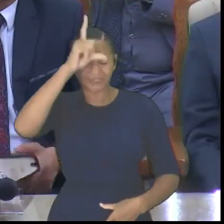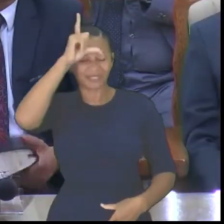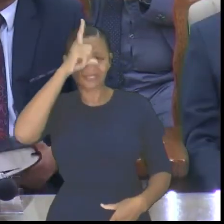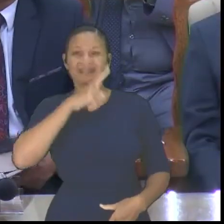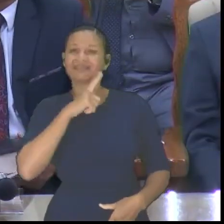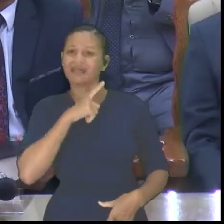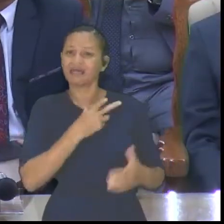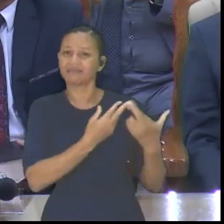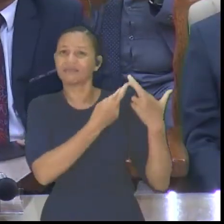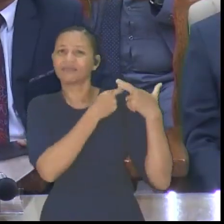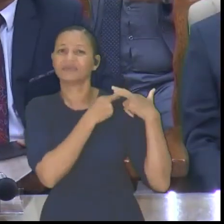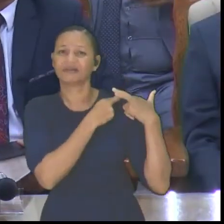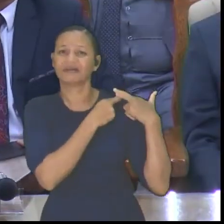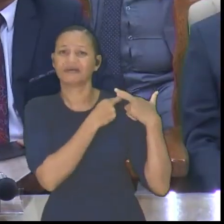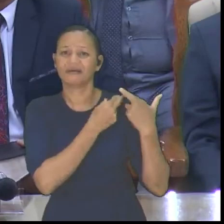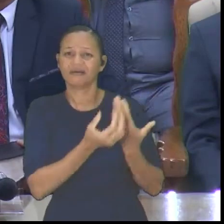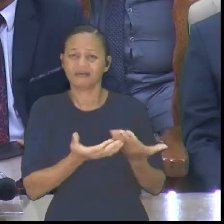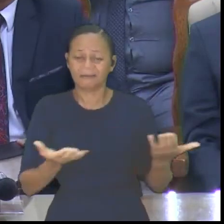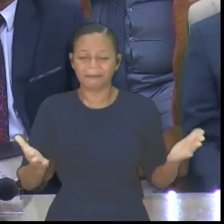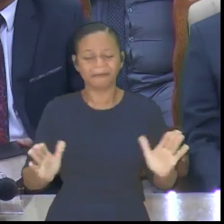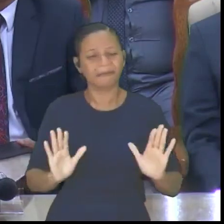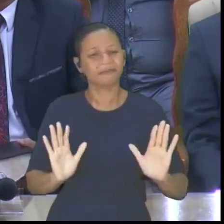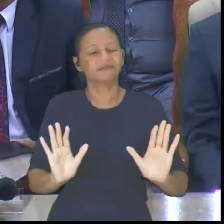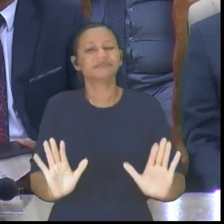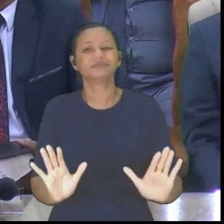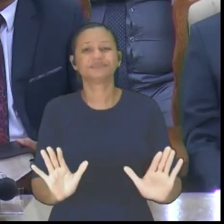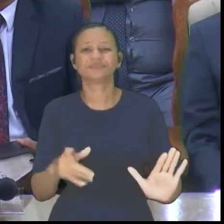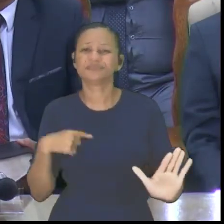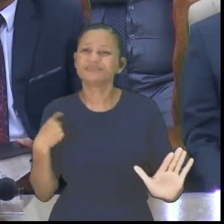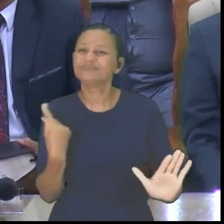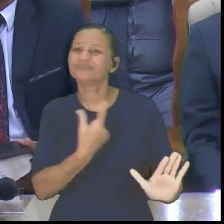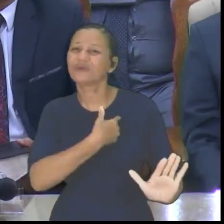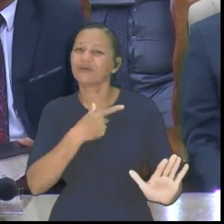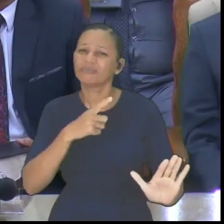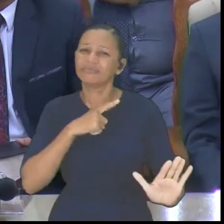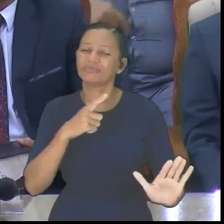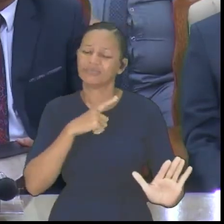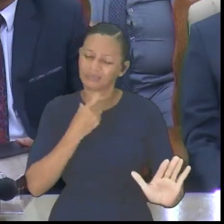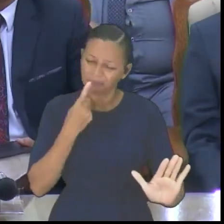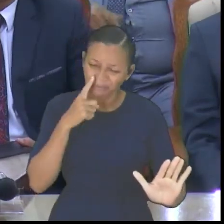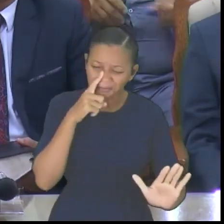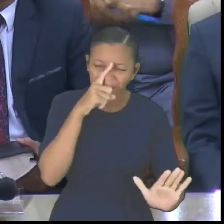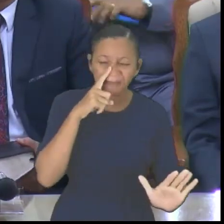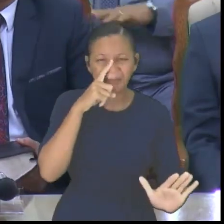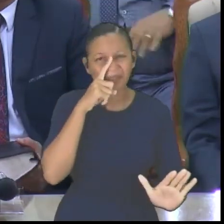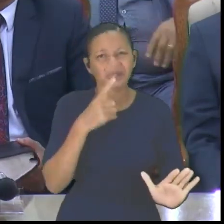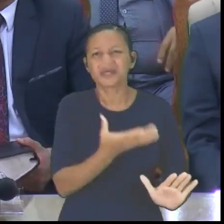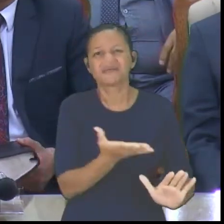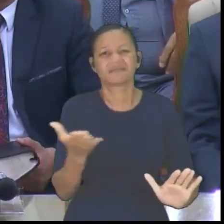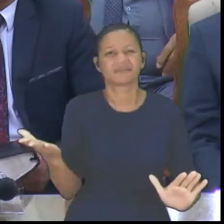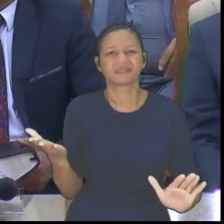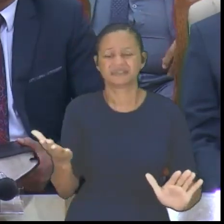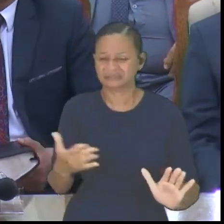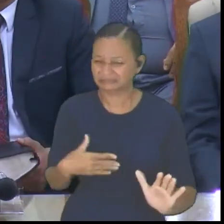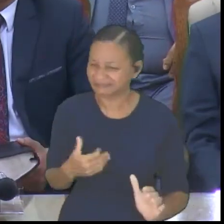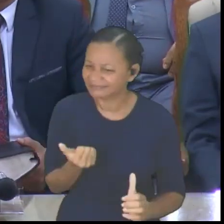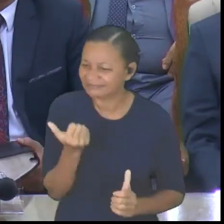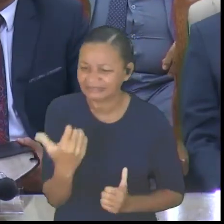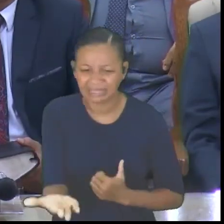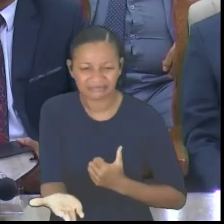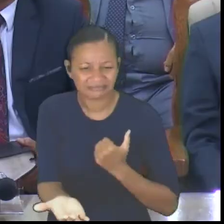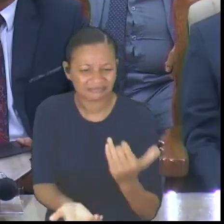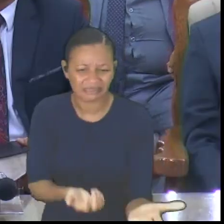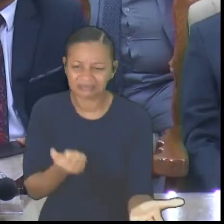coisa. Então, nós corremos o risco de entregar algo para